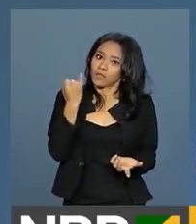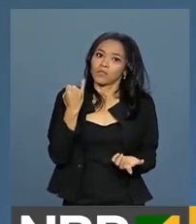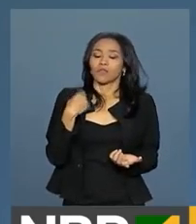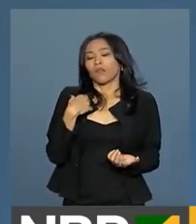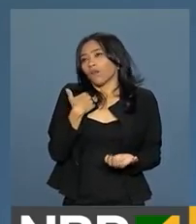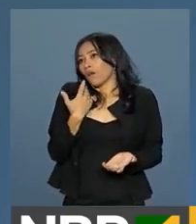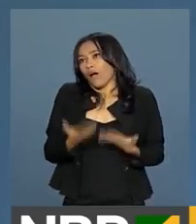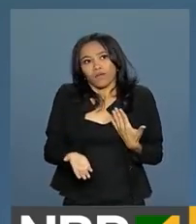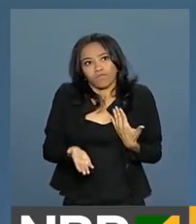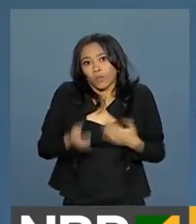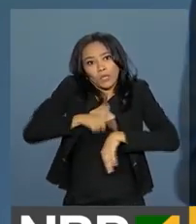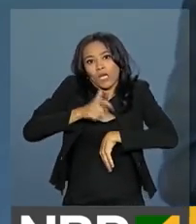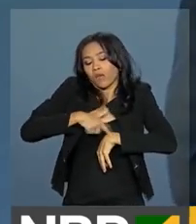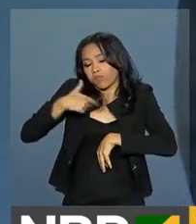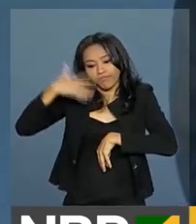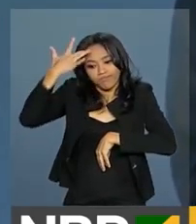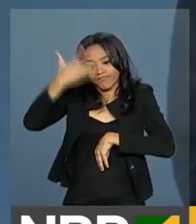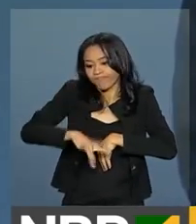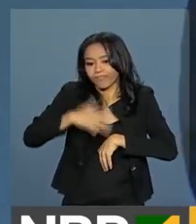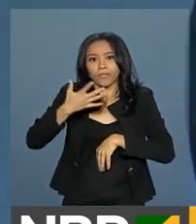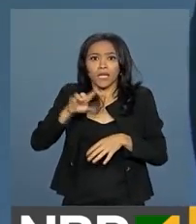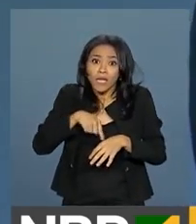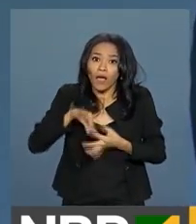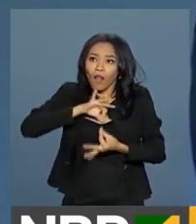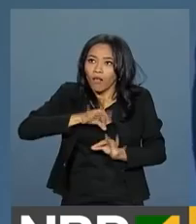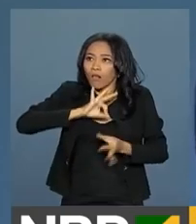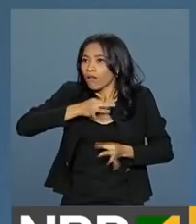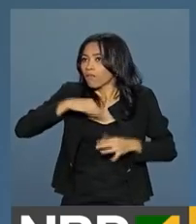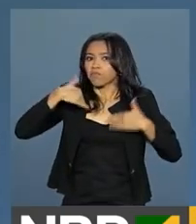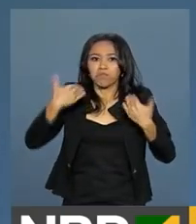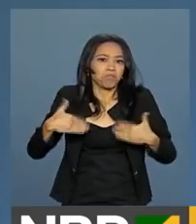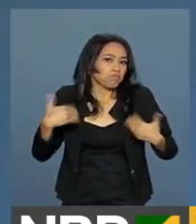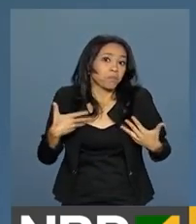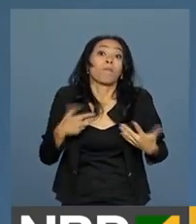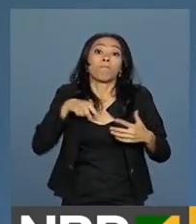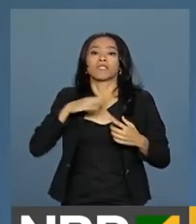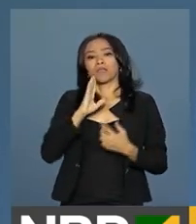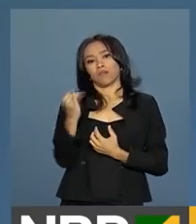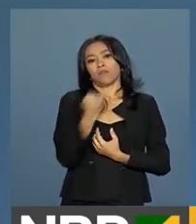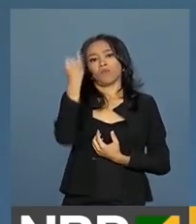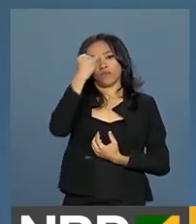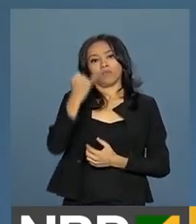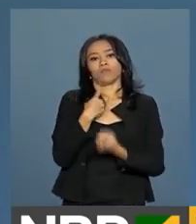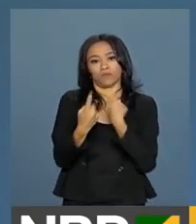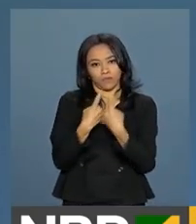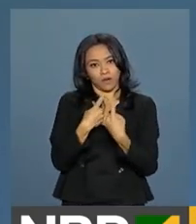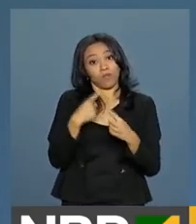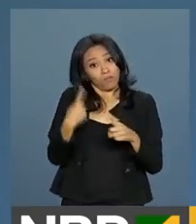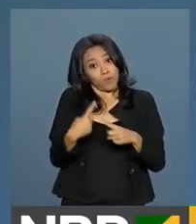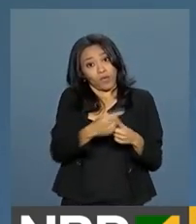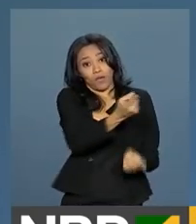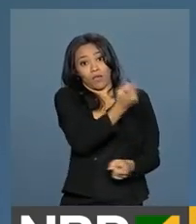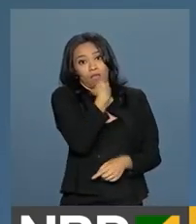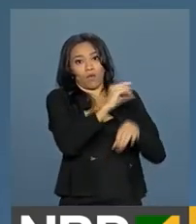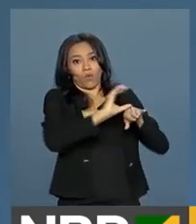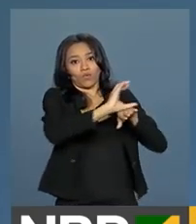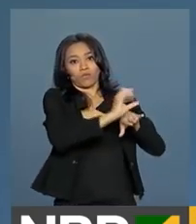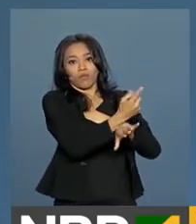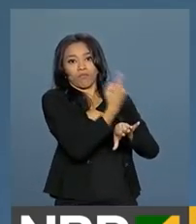levar porque isso é fundamental para o exercício o que a constituição determina ou seja a democracia